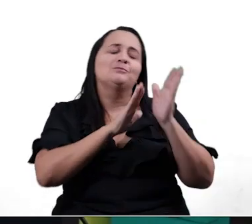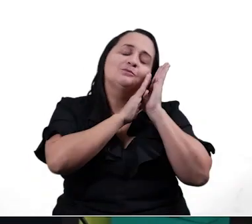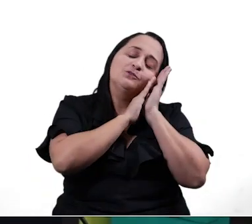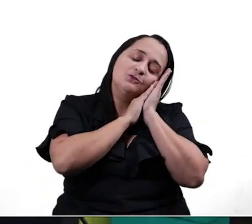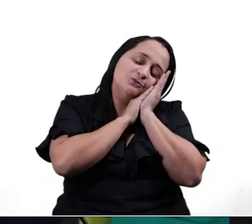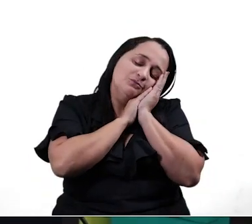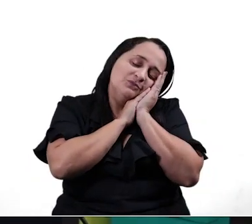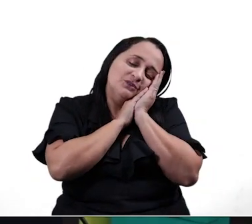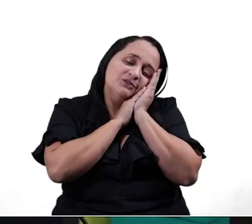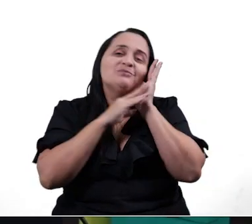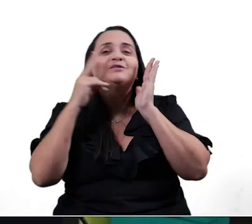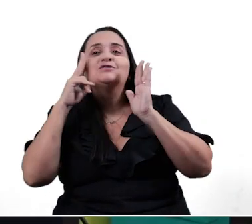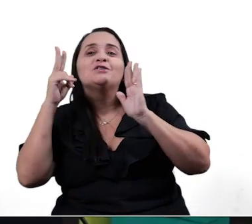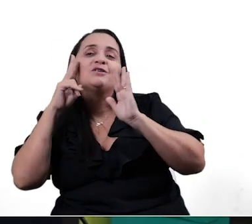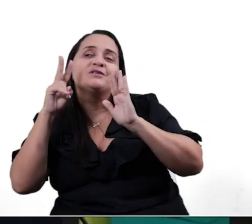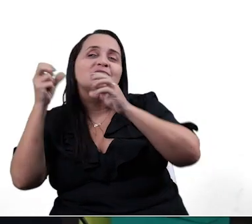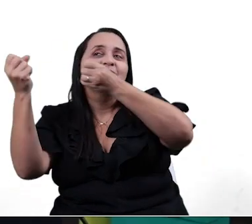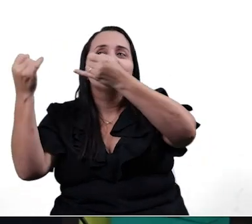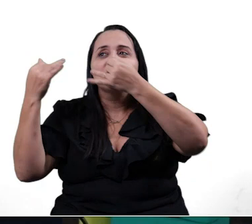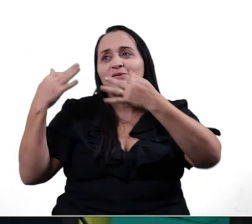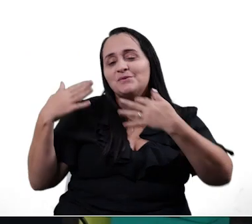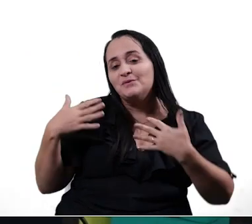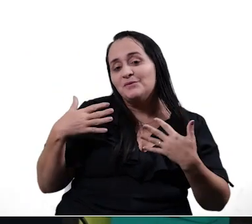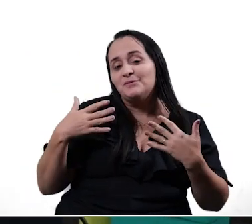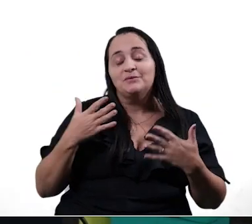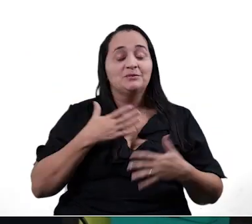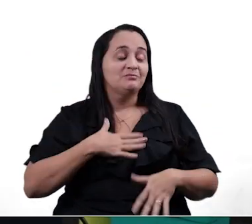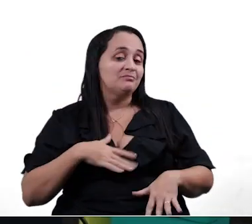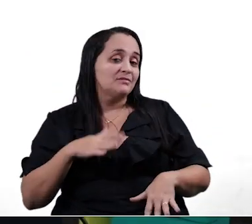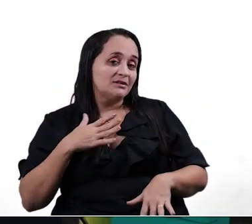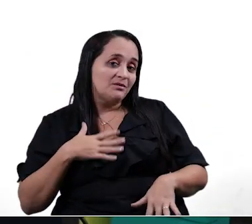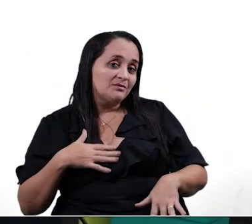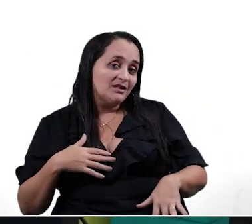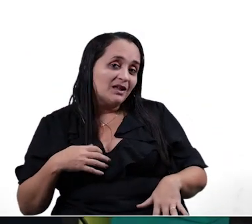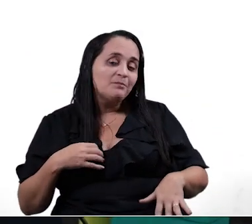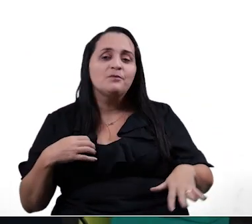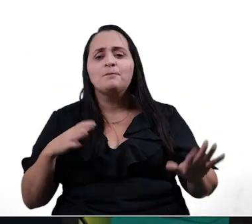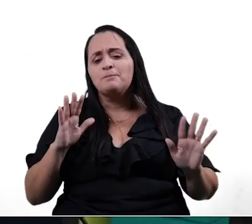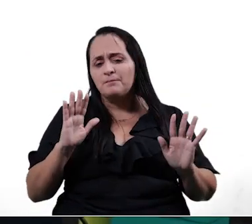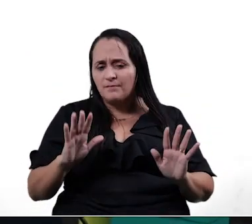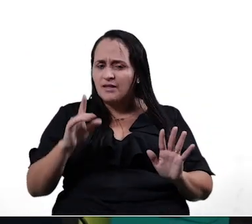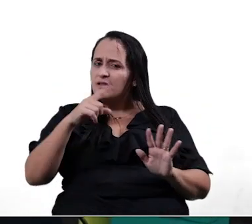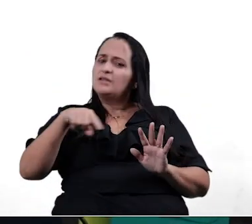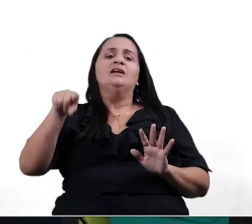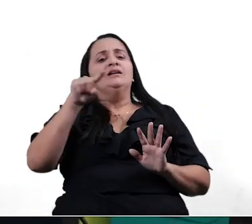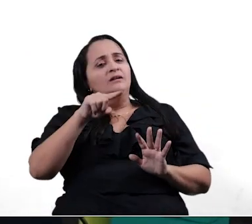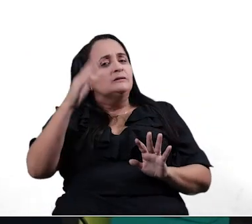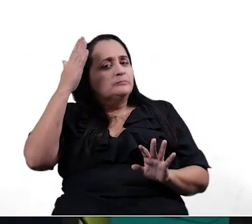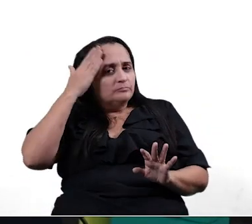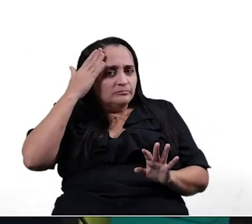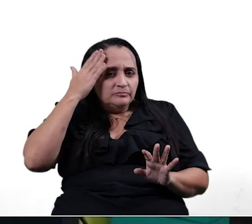historinha para passar o tempo, ou para se divertir, não é verdade? Eu quero ver se vocês estão com a memória